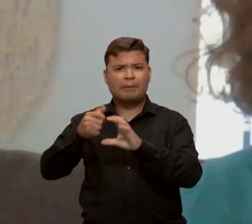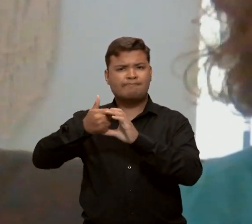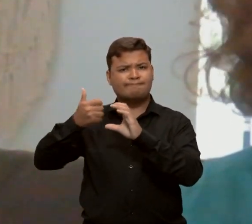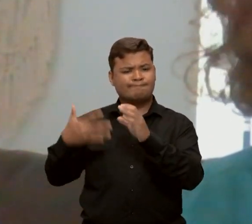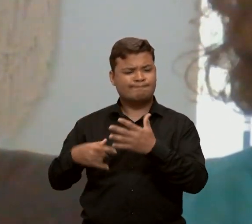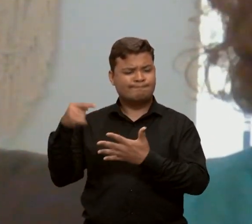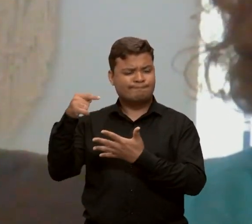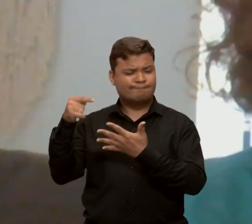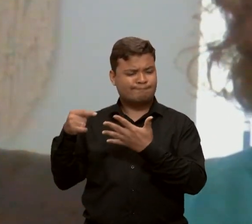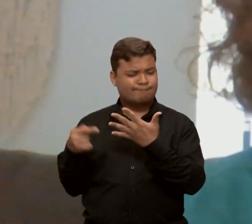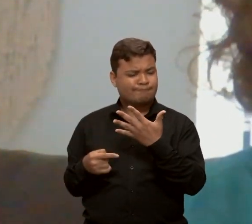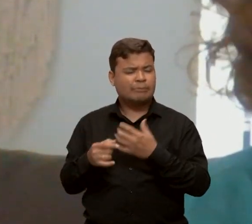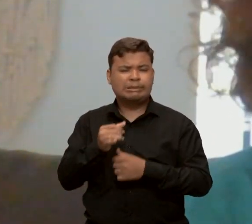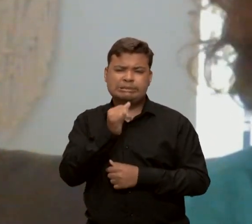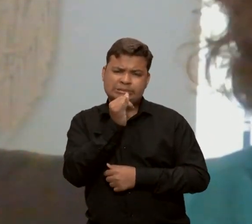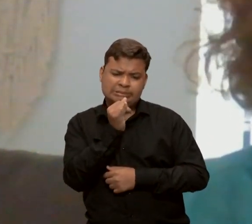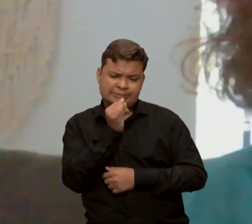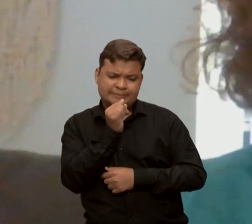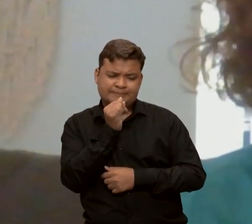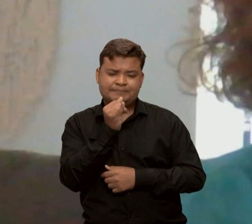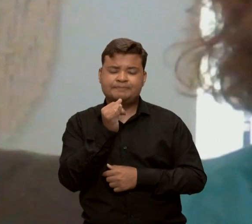é a característica, por exemplo,